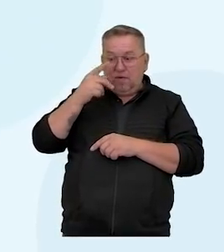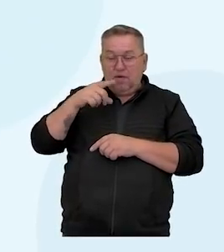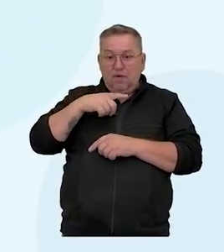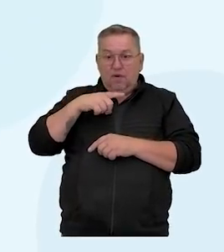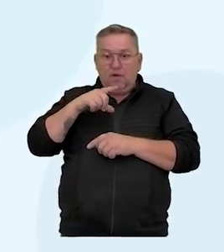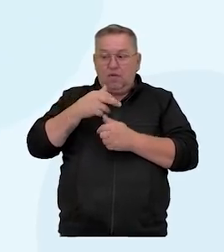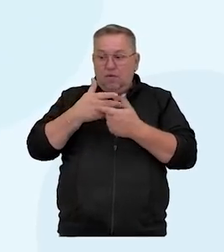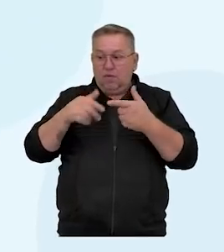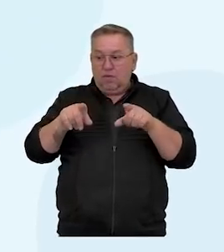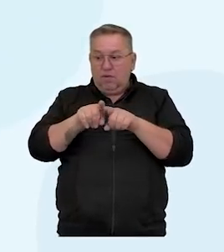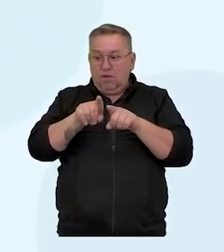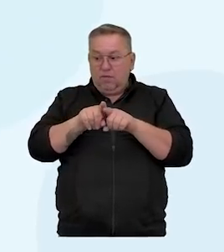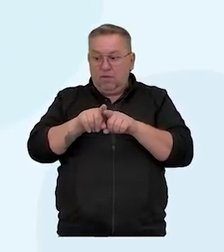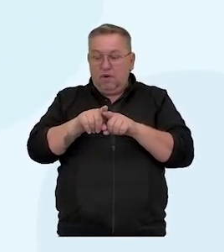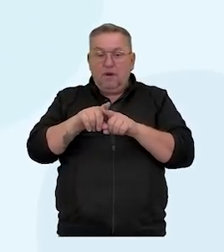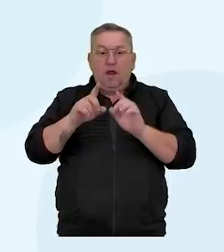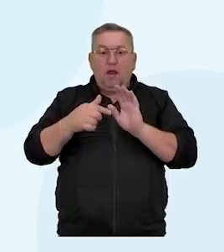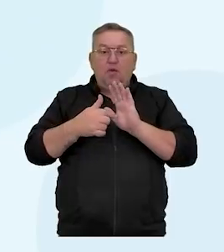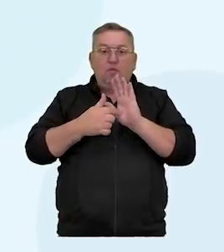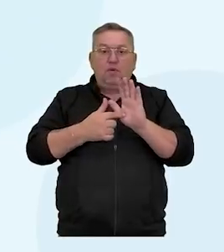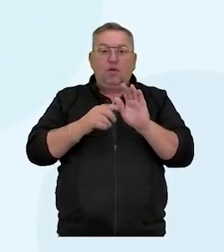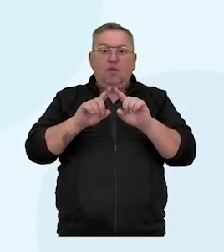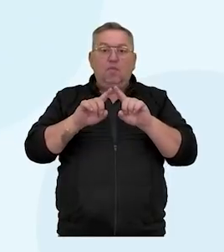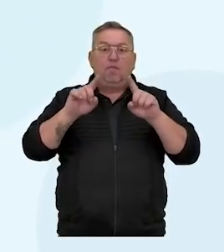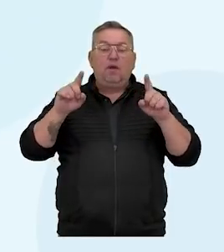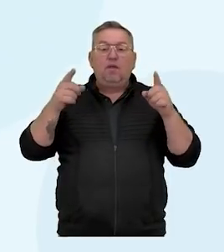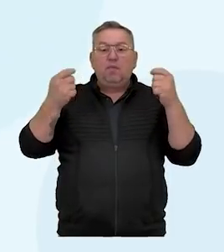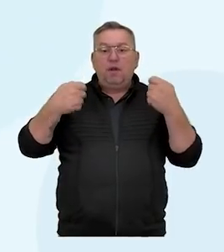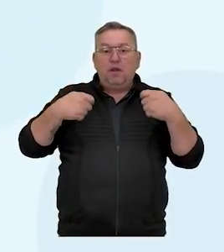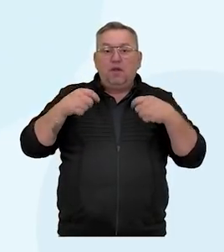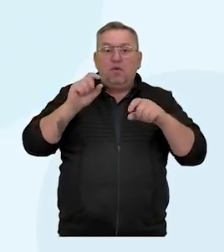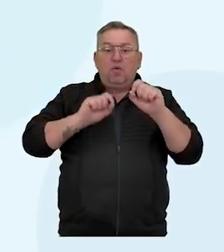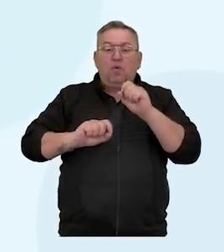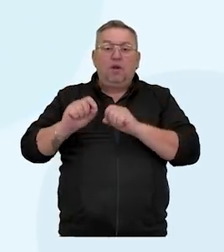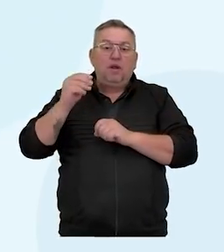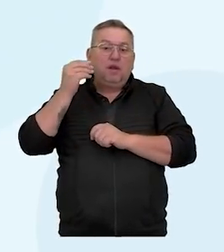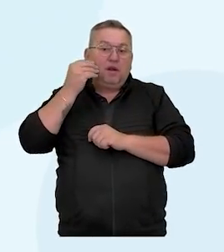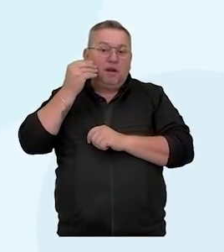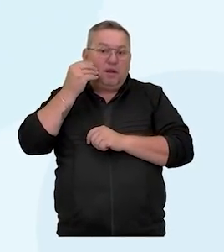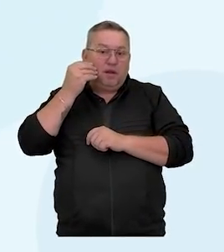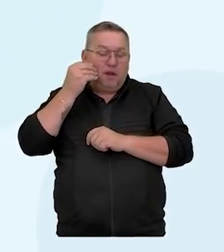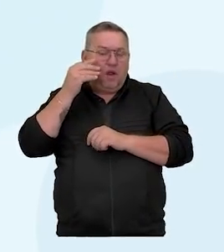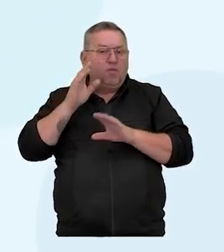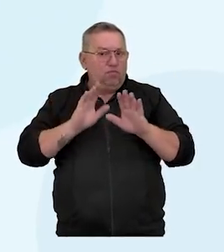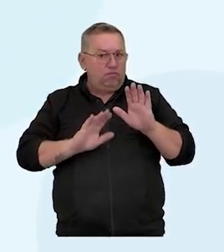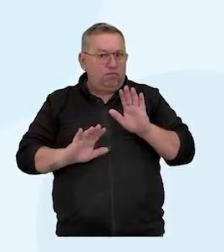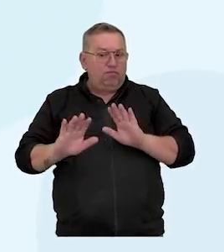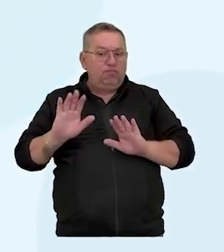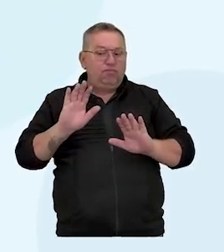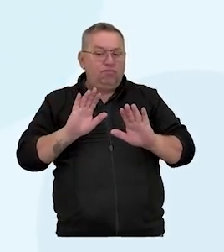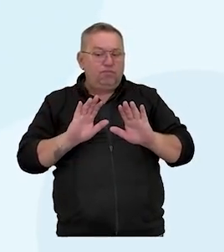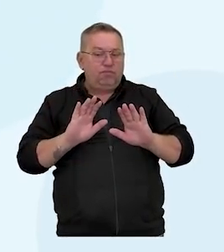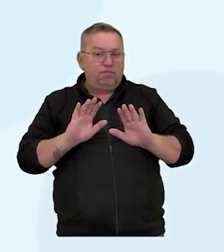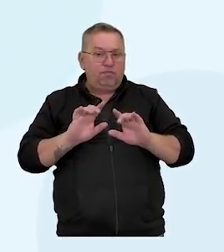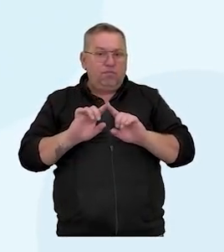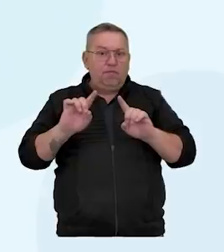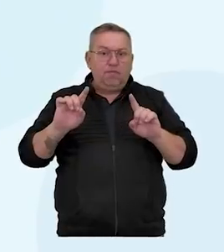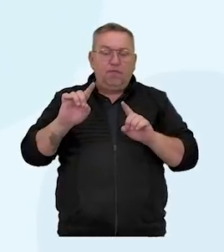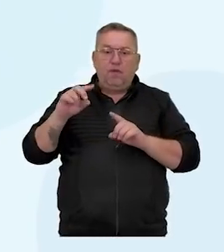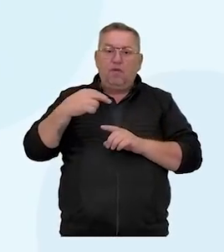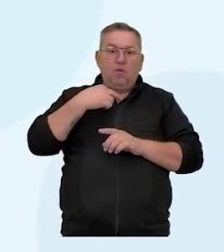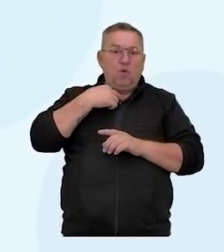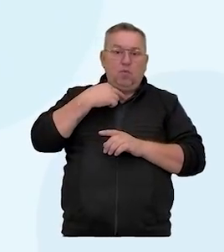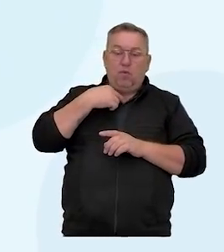partes positivas na exposição. Entretanto, é preciso que os pais sejam cautelosos. É óbvio que a gente não